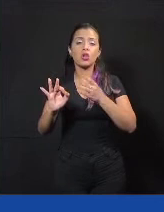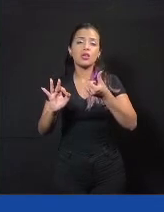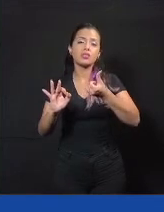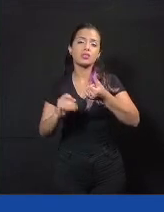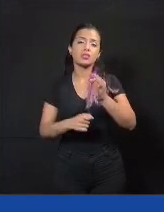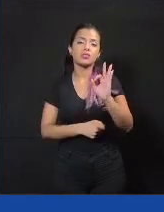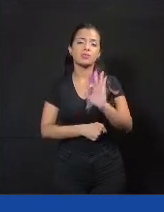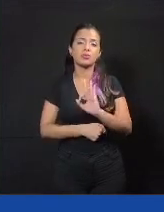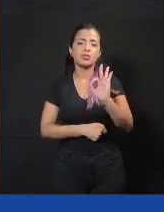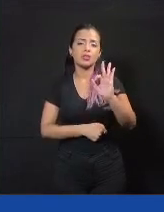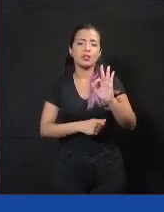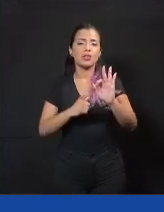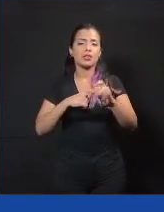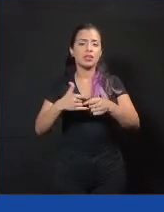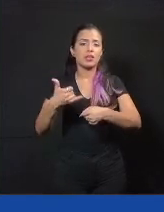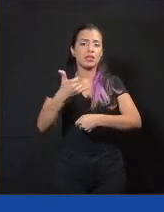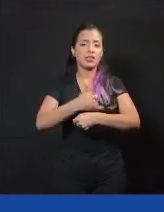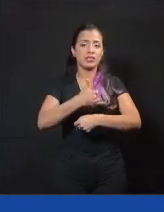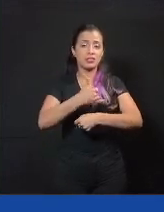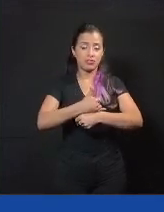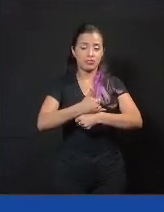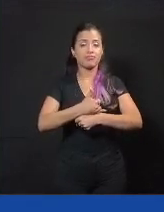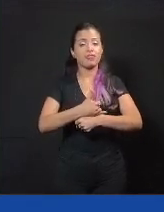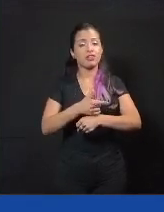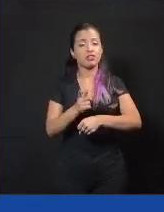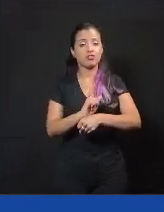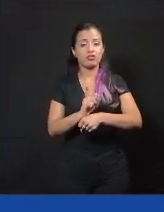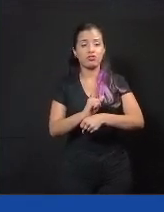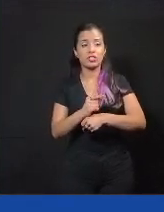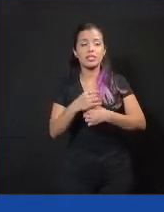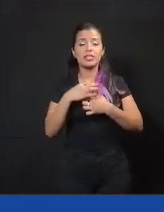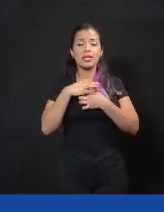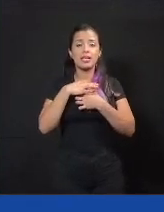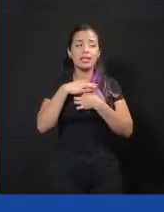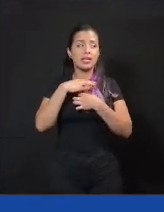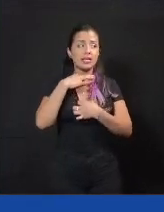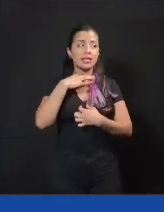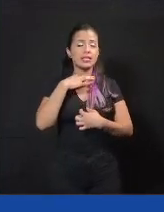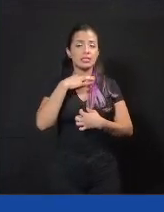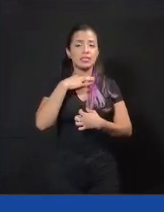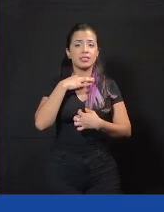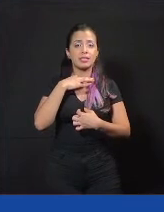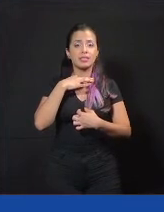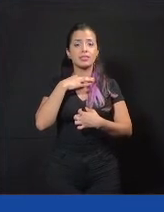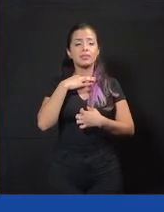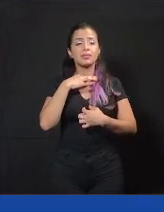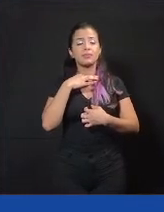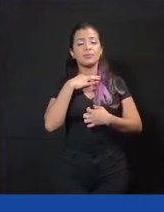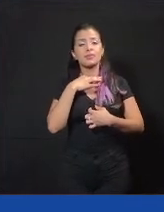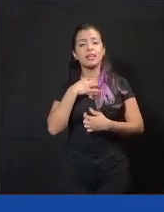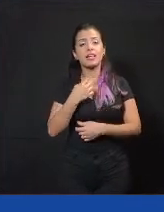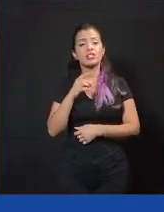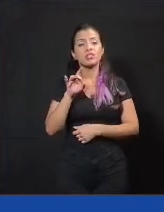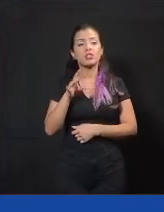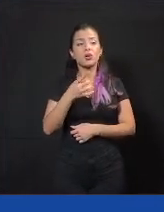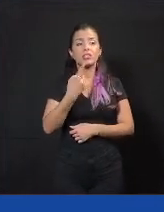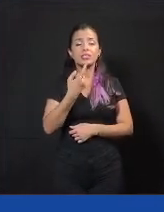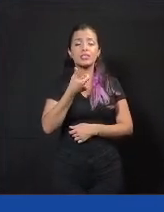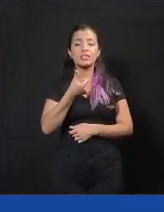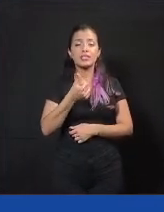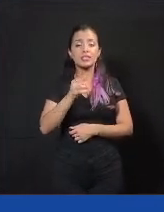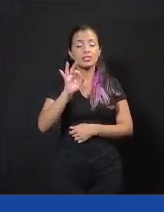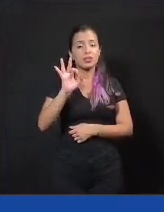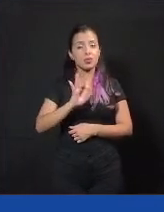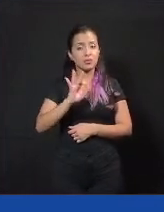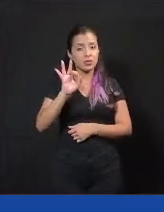cargos de chefia, né, de gerência nas grandes empresas, e somos apenas 16% entre os docentes